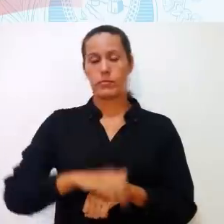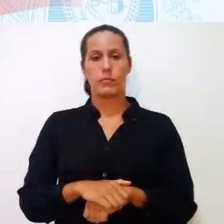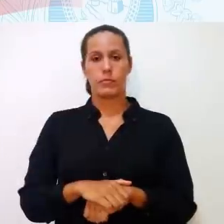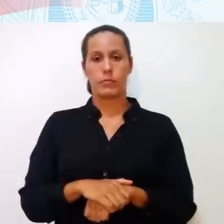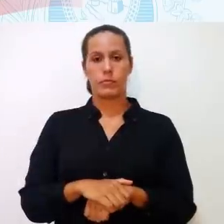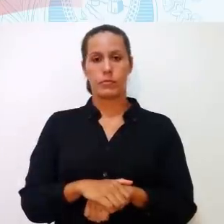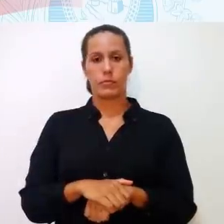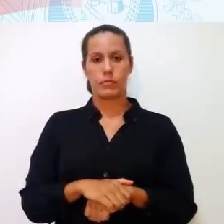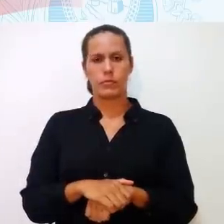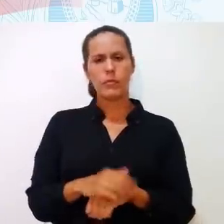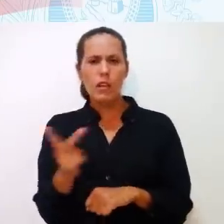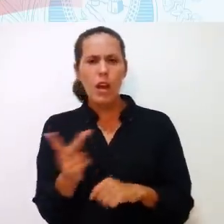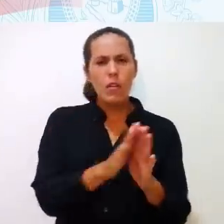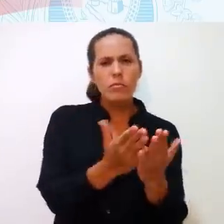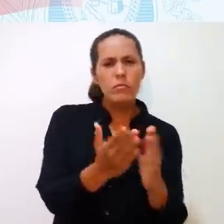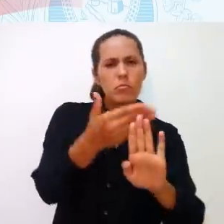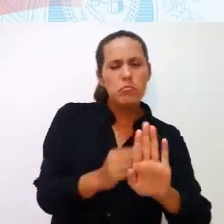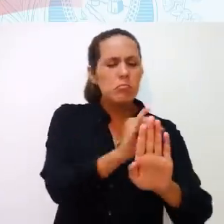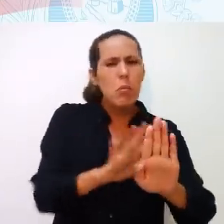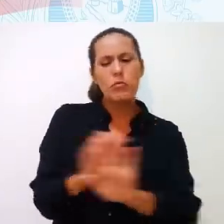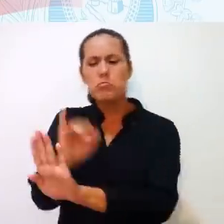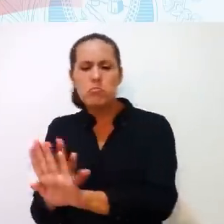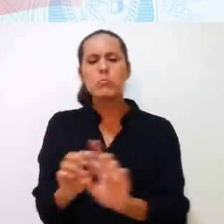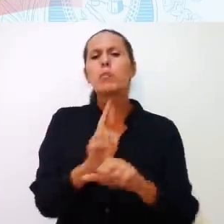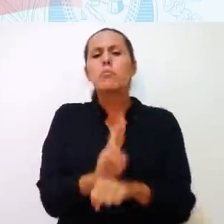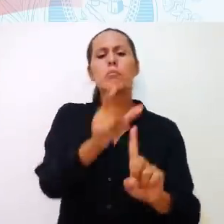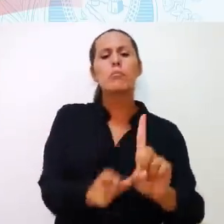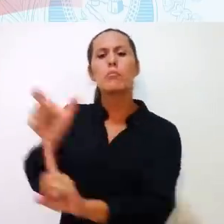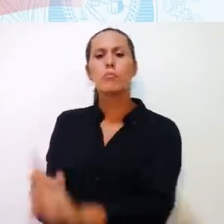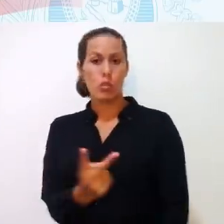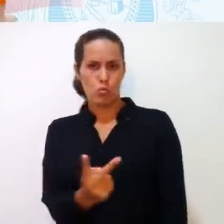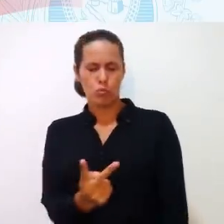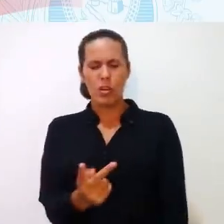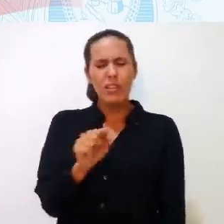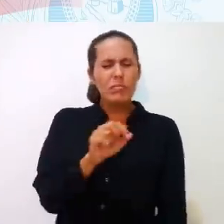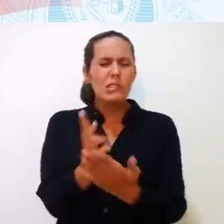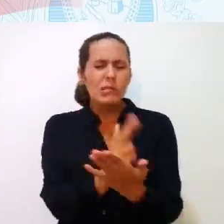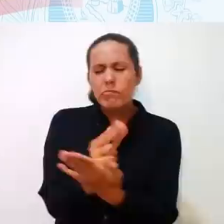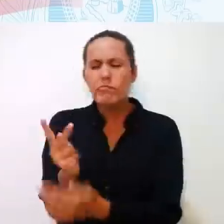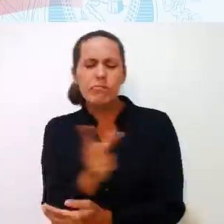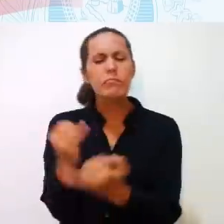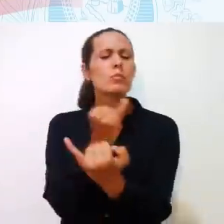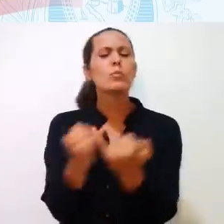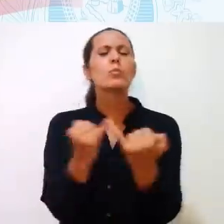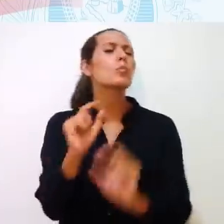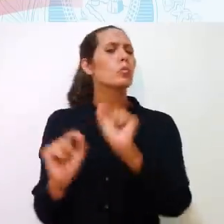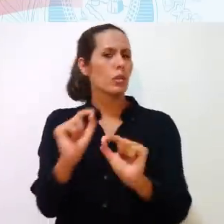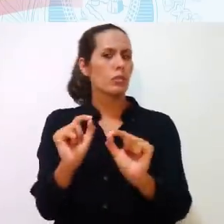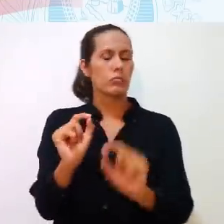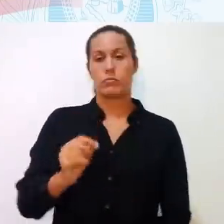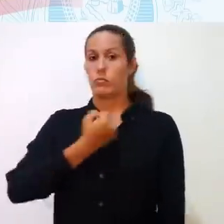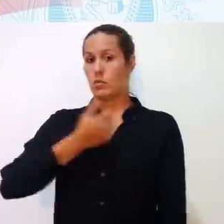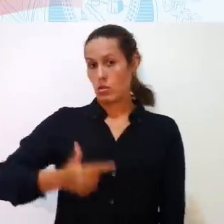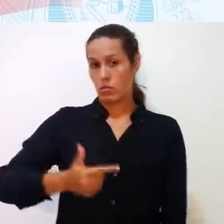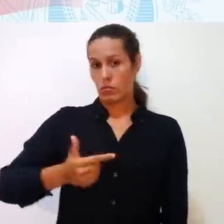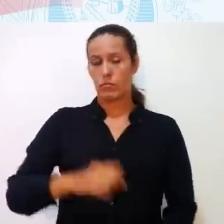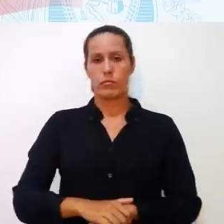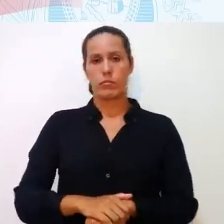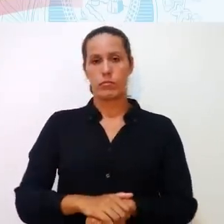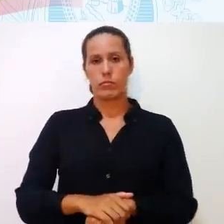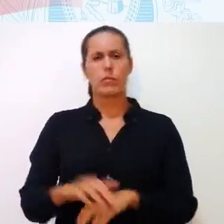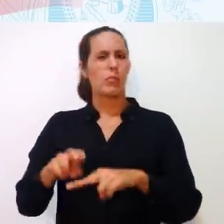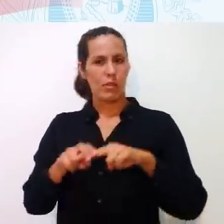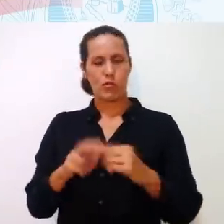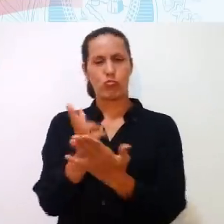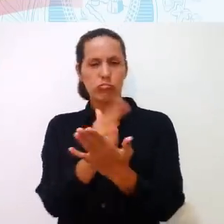Primeiro, as capas representam dois personagens. O que os desenhos têm em comum? Segundo, a partir